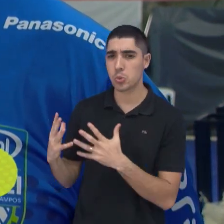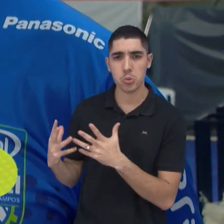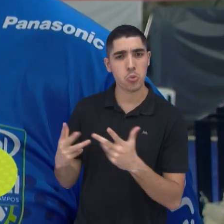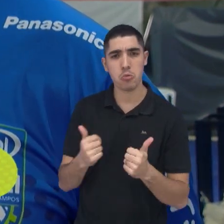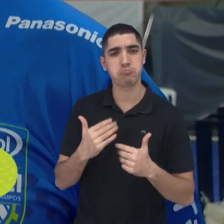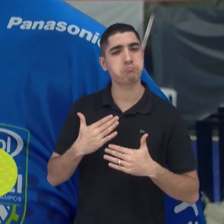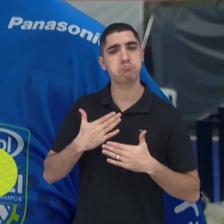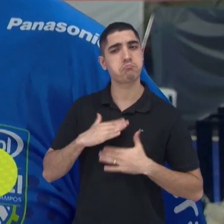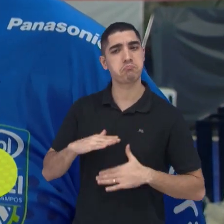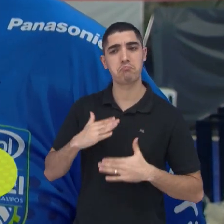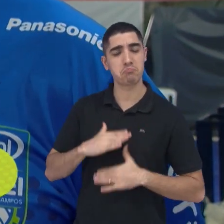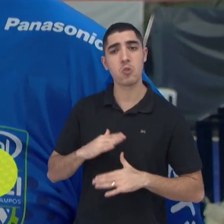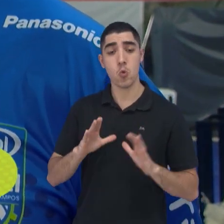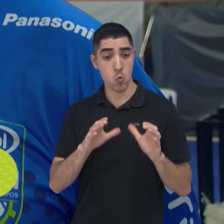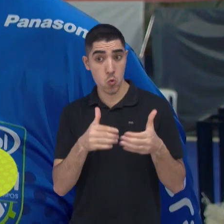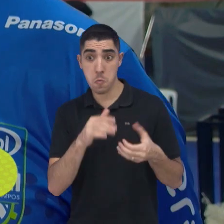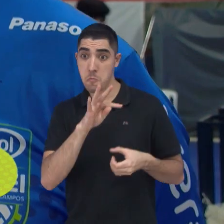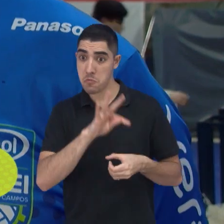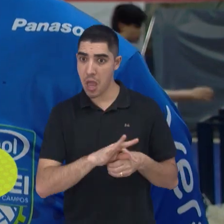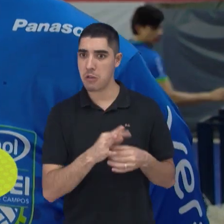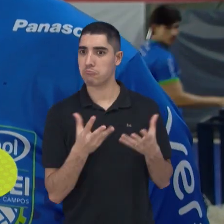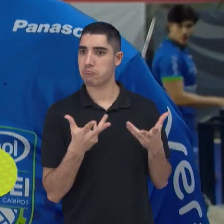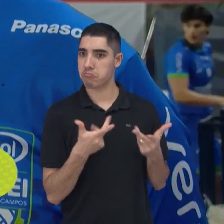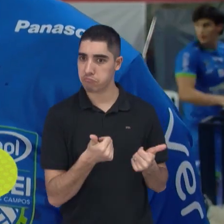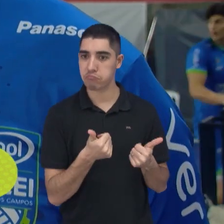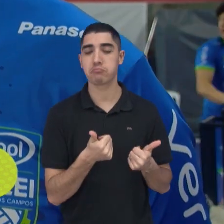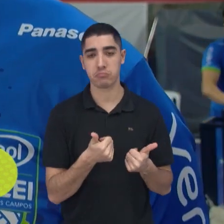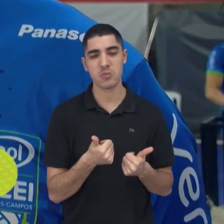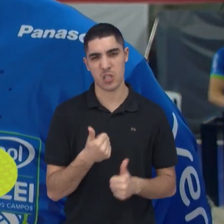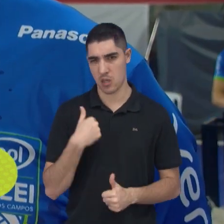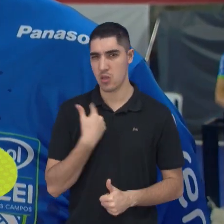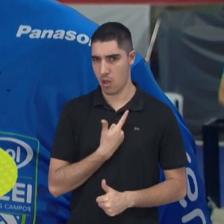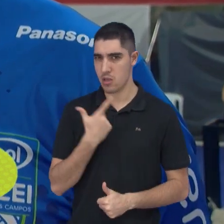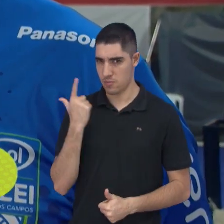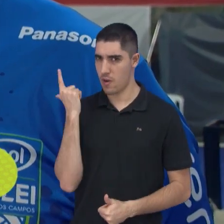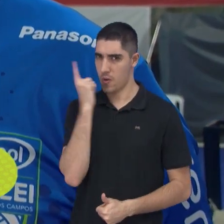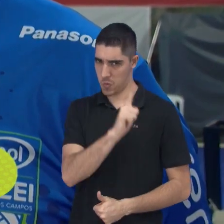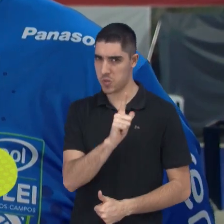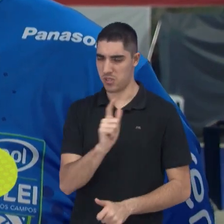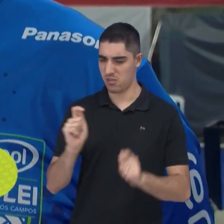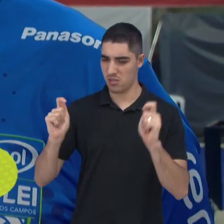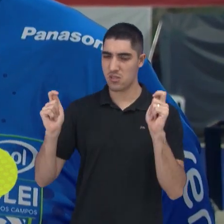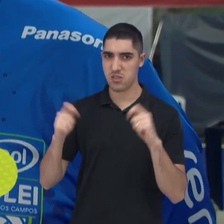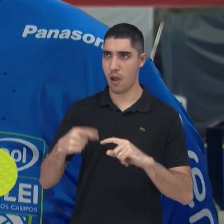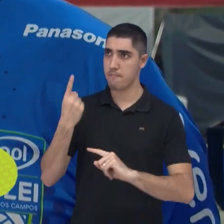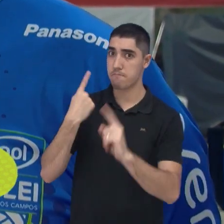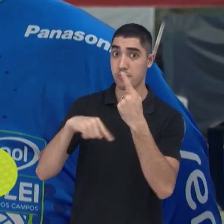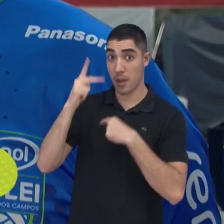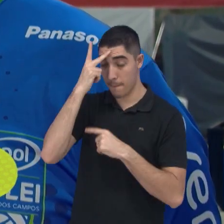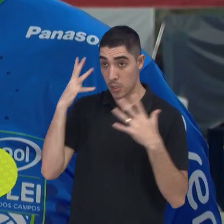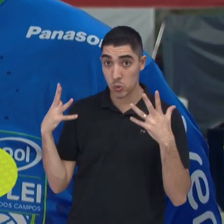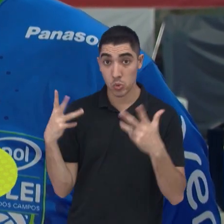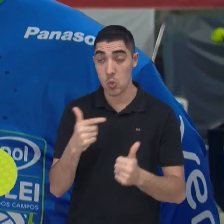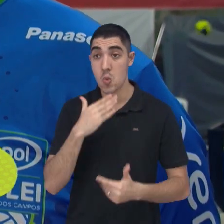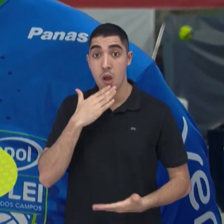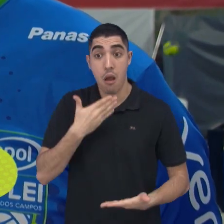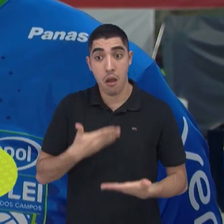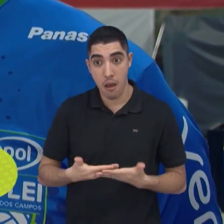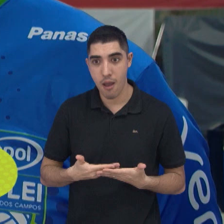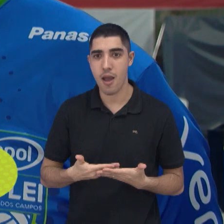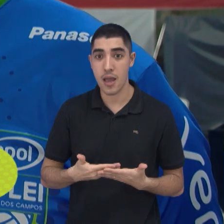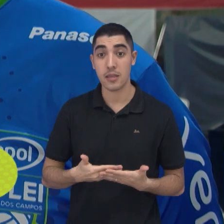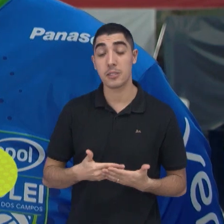tranquilo, comissão também. Acho que a gente pode surpreender bastante aí o público e